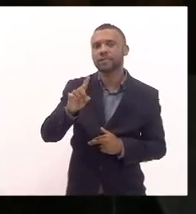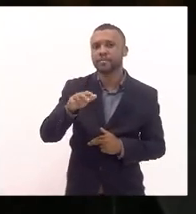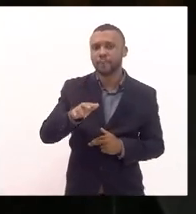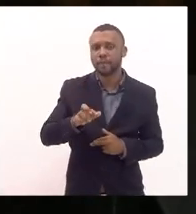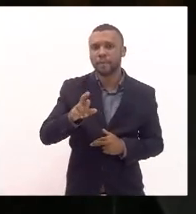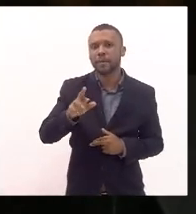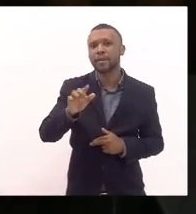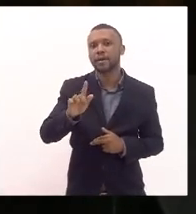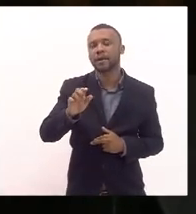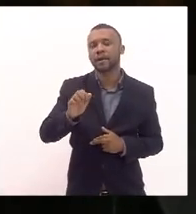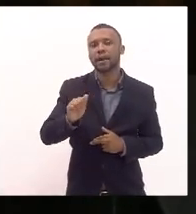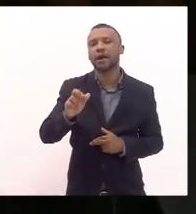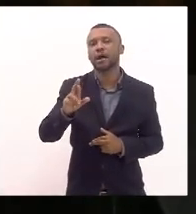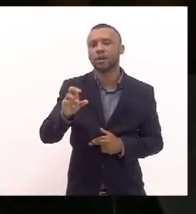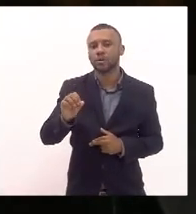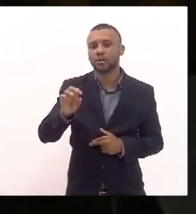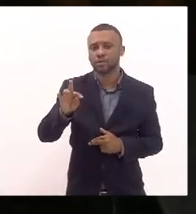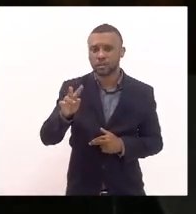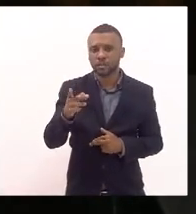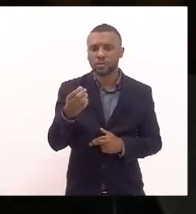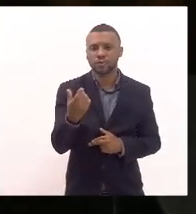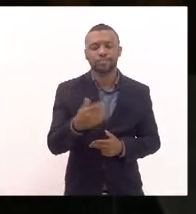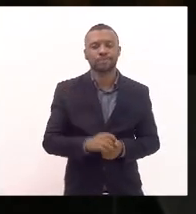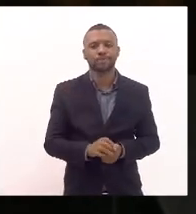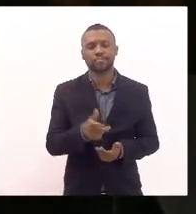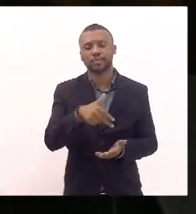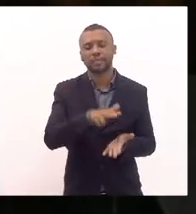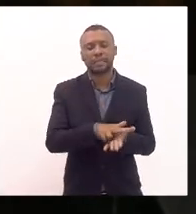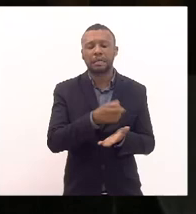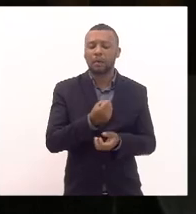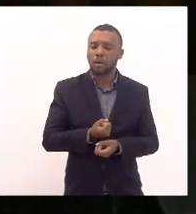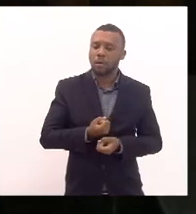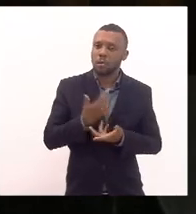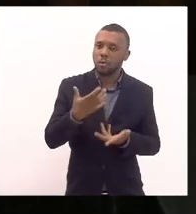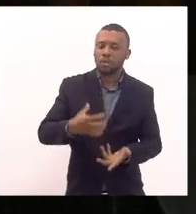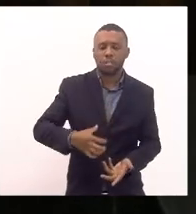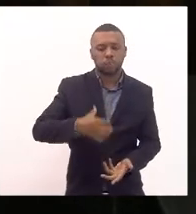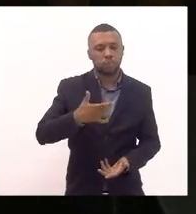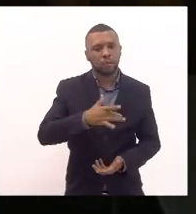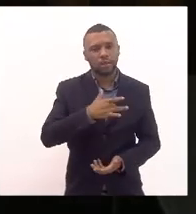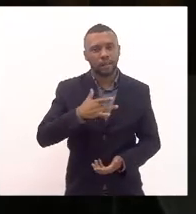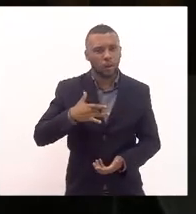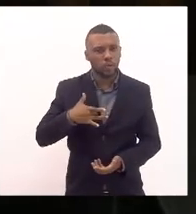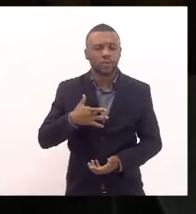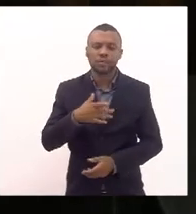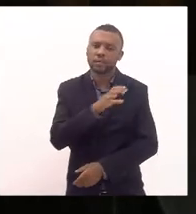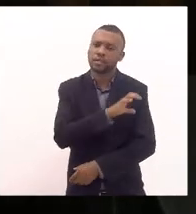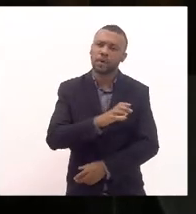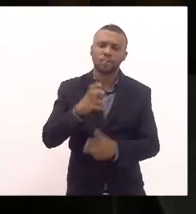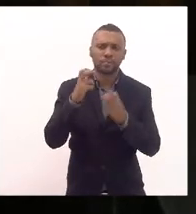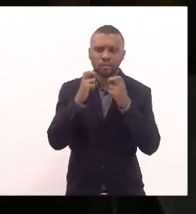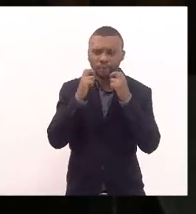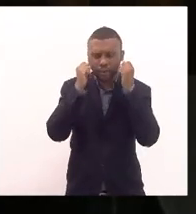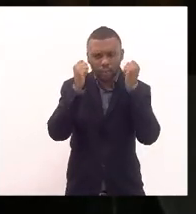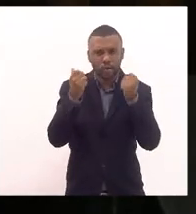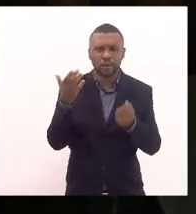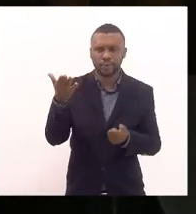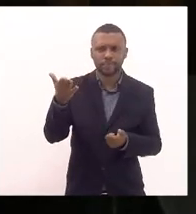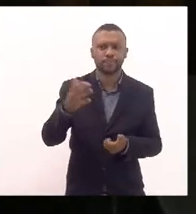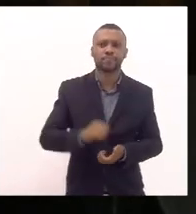Só que os Manchete paciente desabafa saúde de Campos que estão uma vergonha daqui